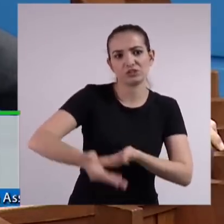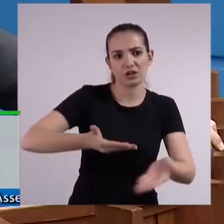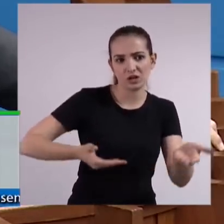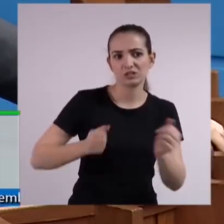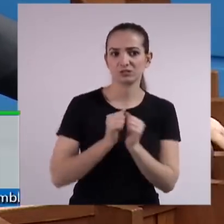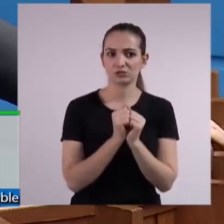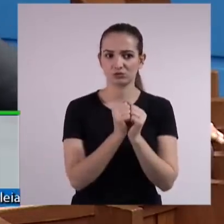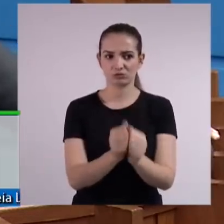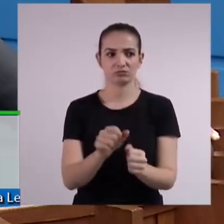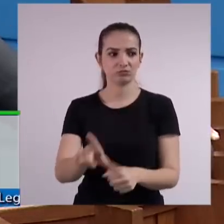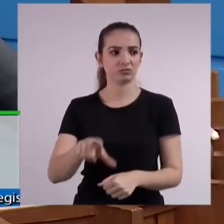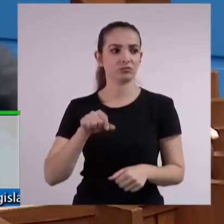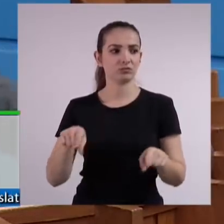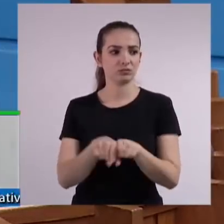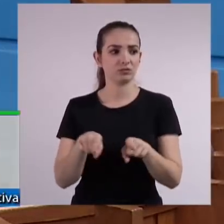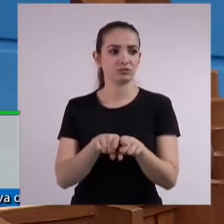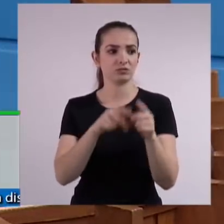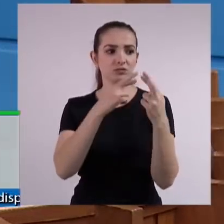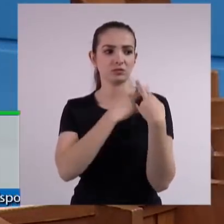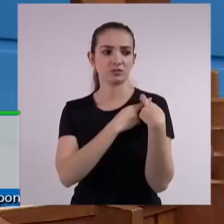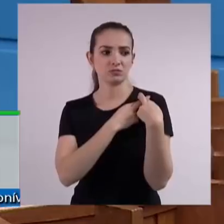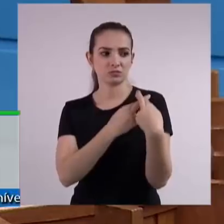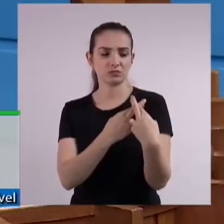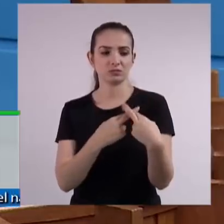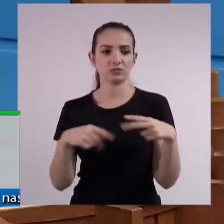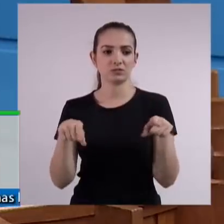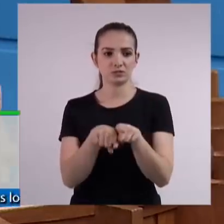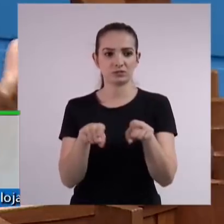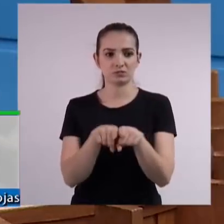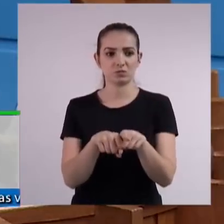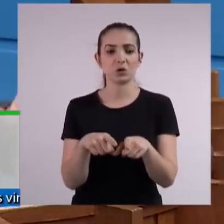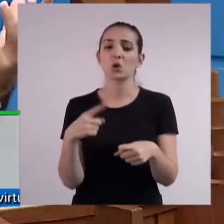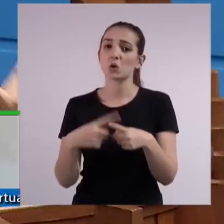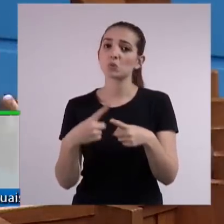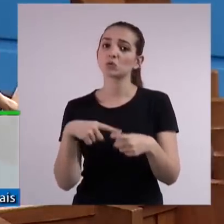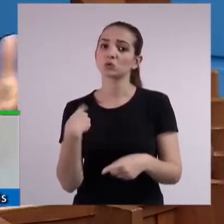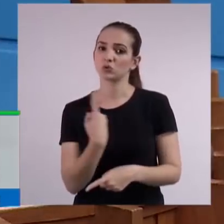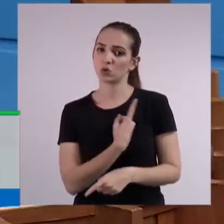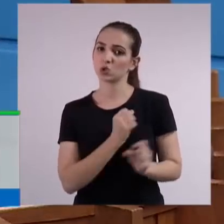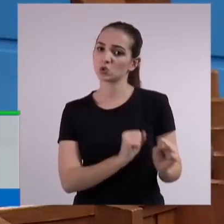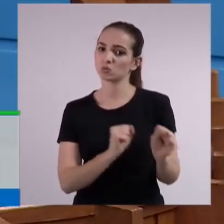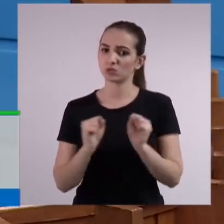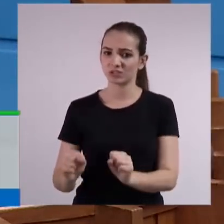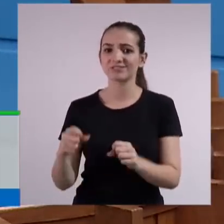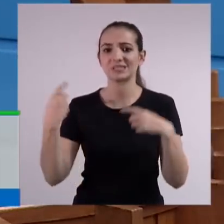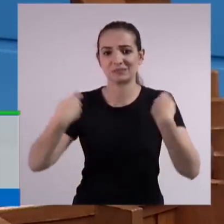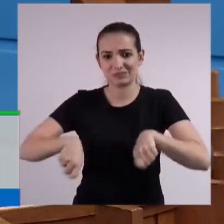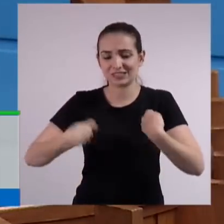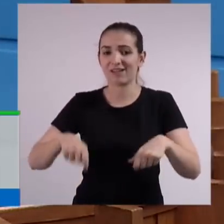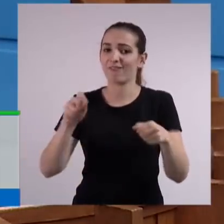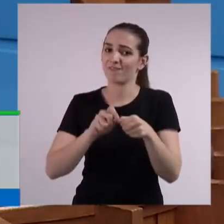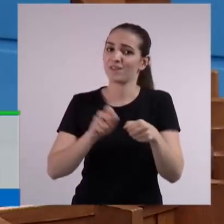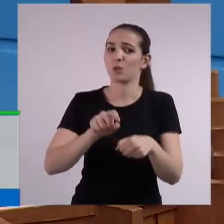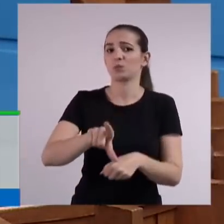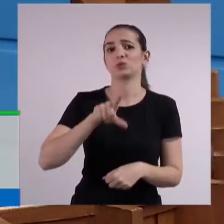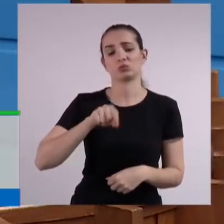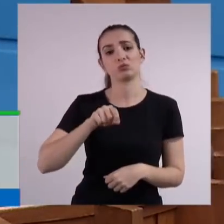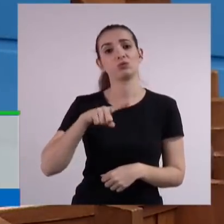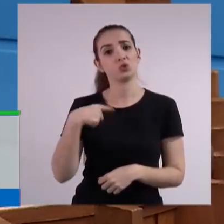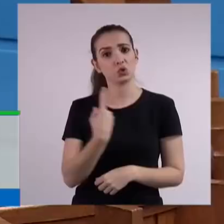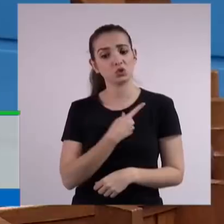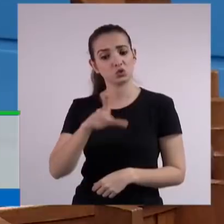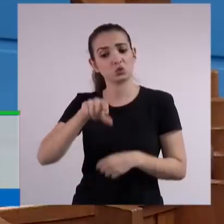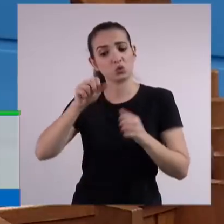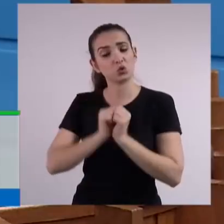a decisão e responsabilizá-los também, para que a gente pudesse, já que tinha que ter uma decisão, tomá-la junto